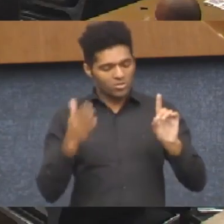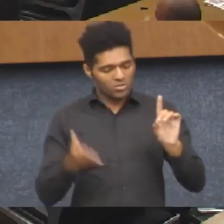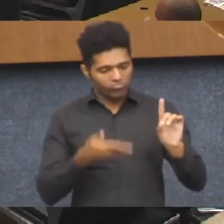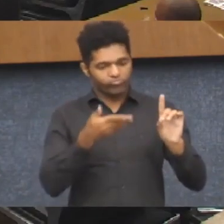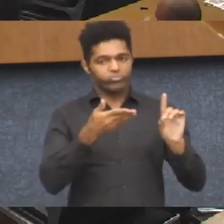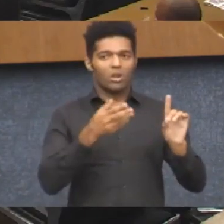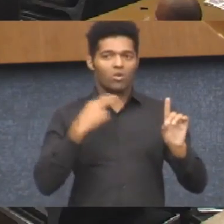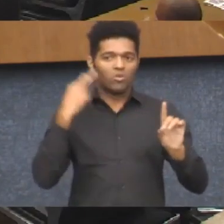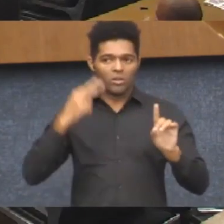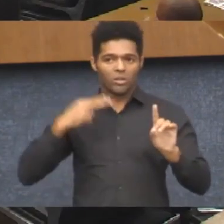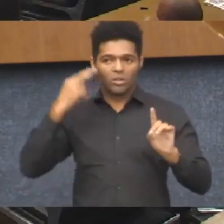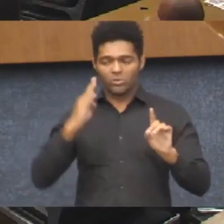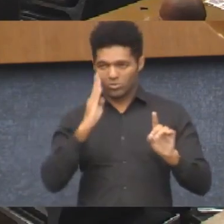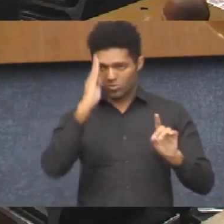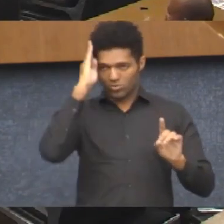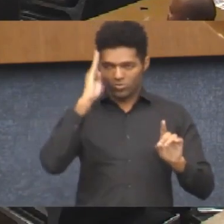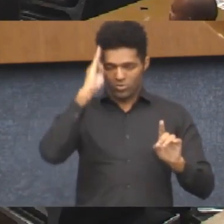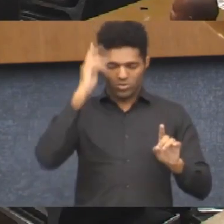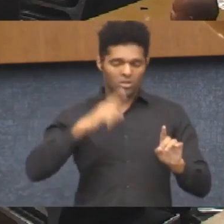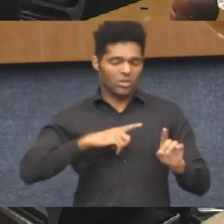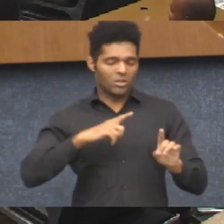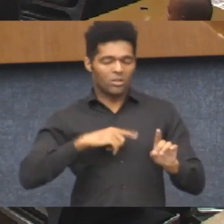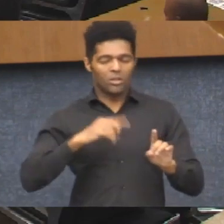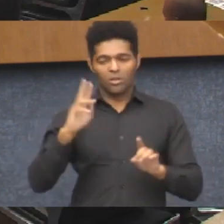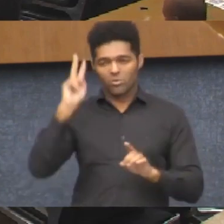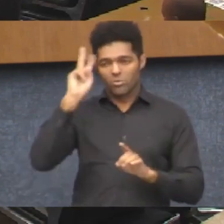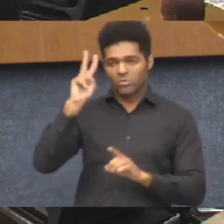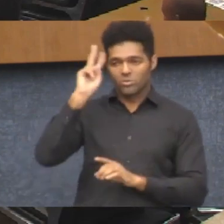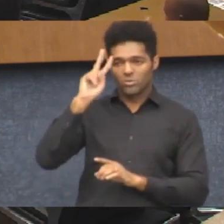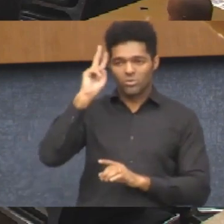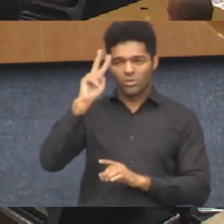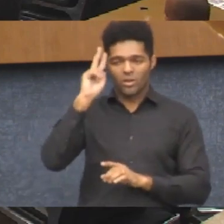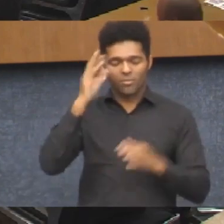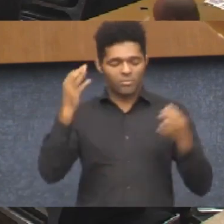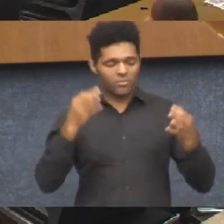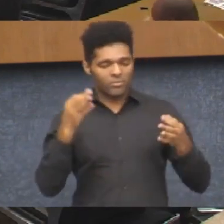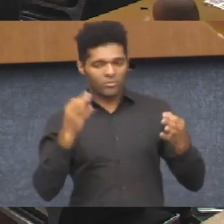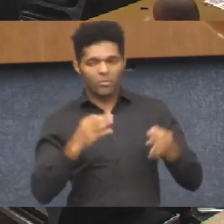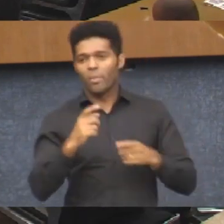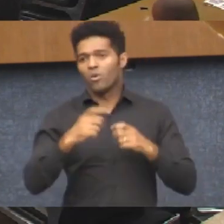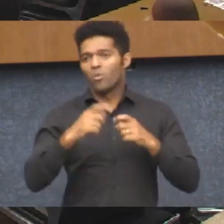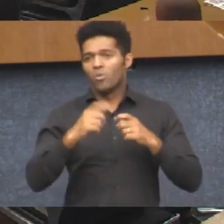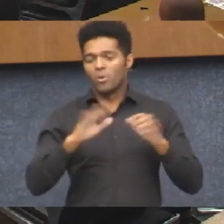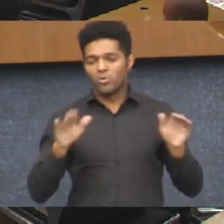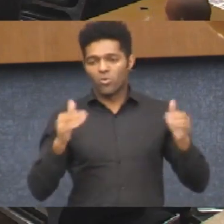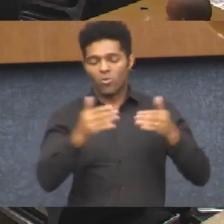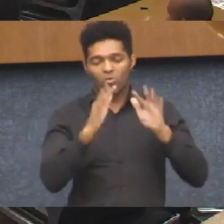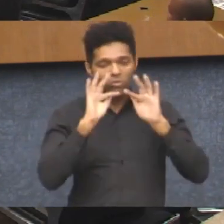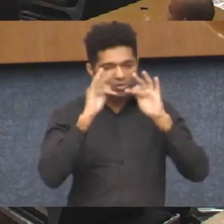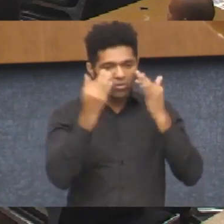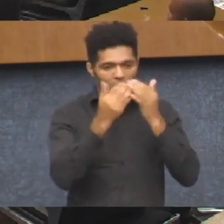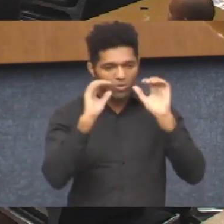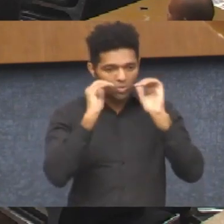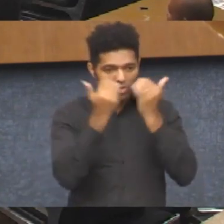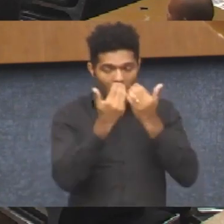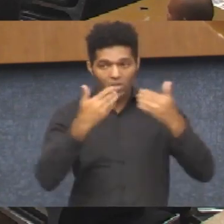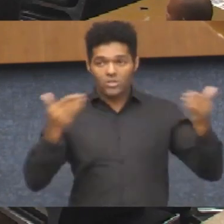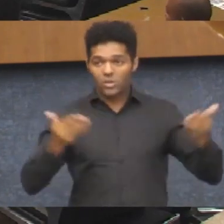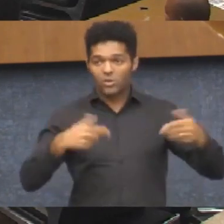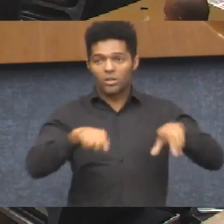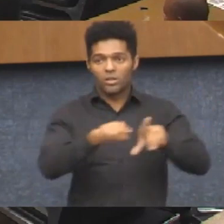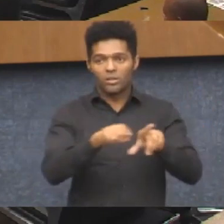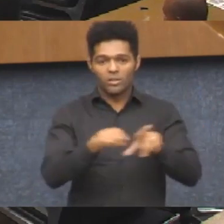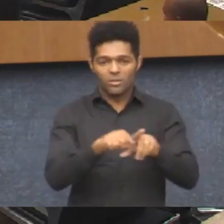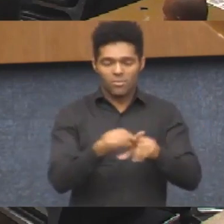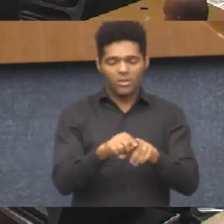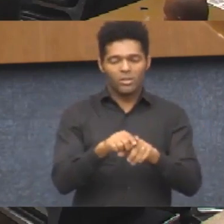muito linda como médico de família, né? E também como presidente do Conselho Municipal de Saúde de Belo Horizonte. E agora a gente tem a